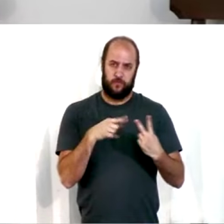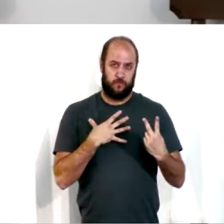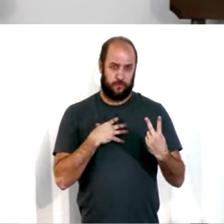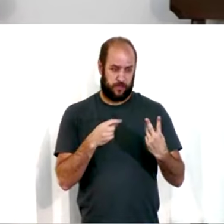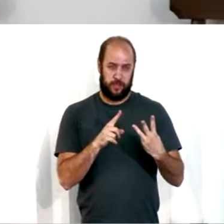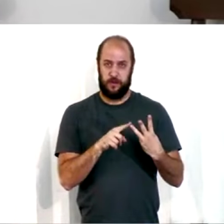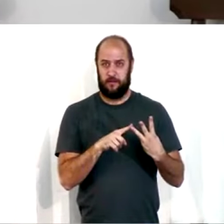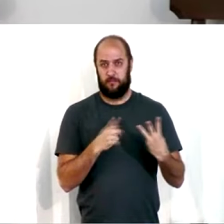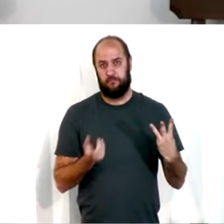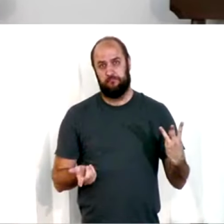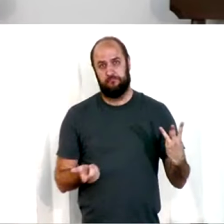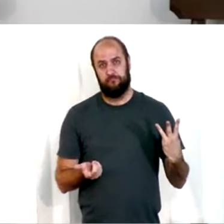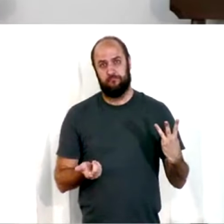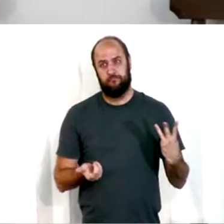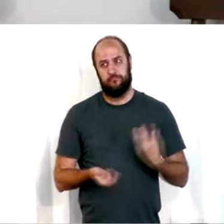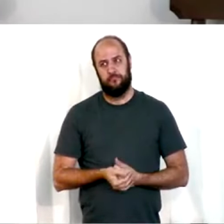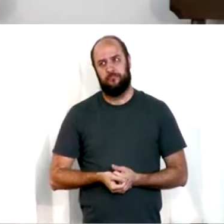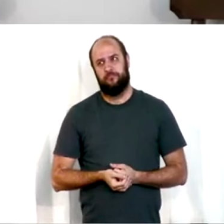casal?